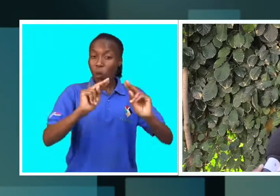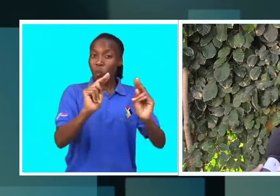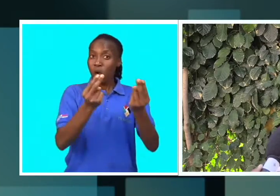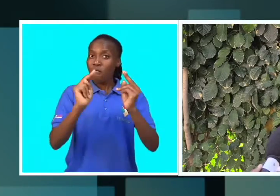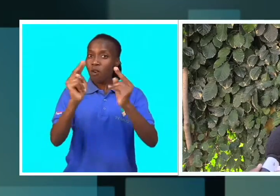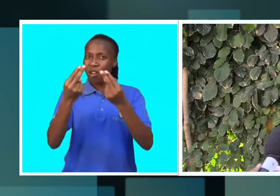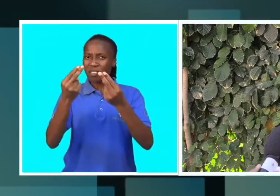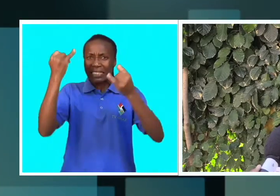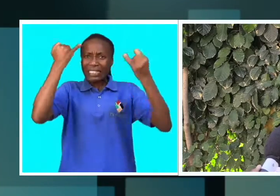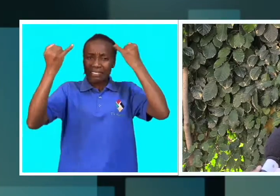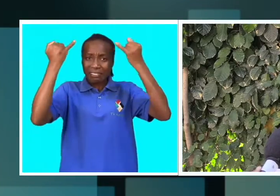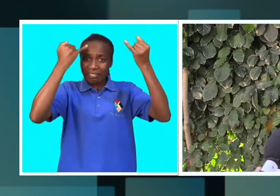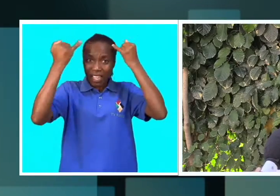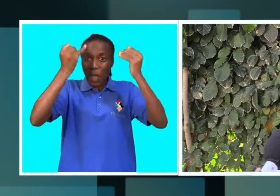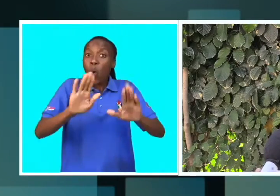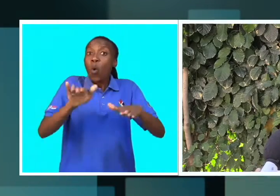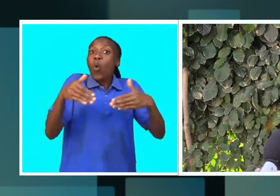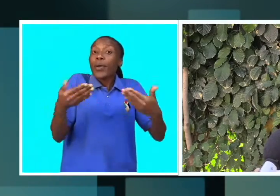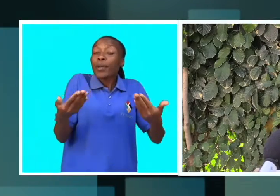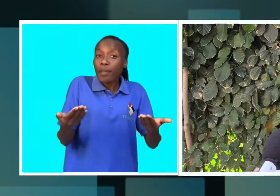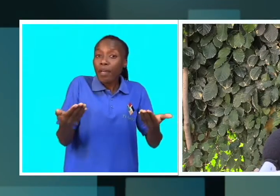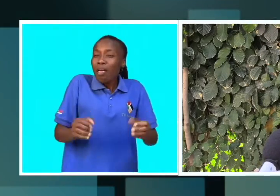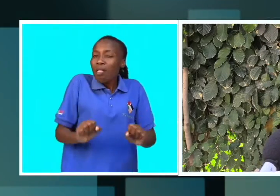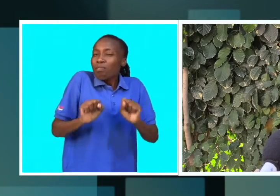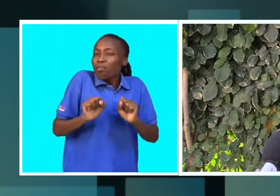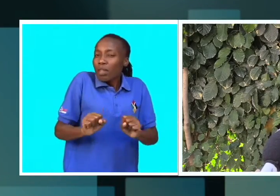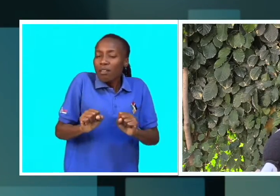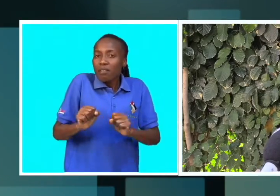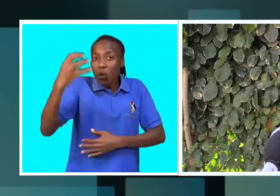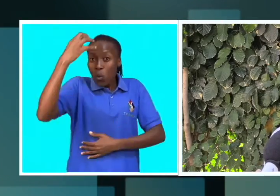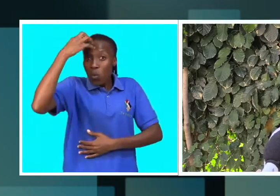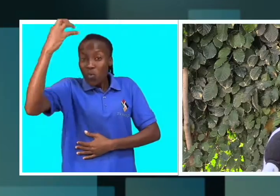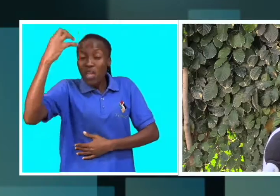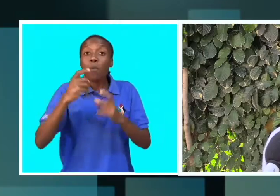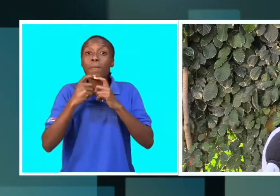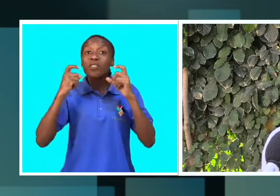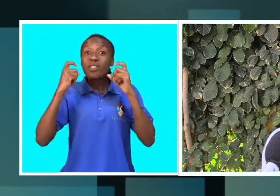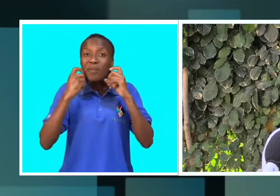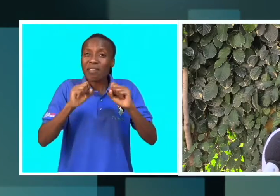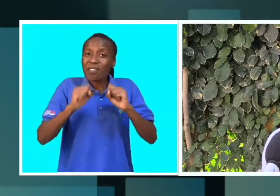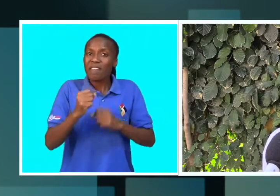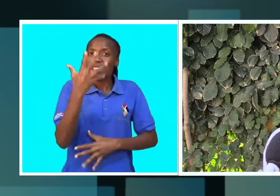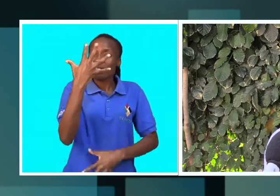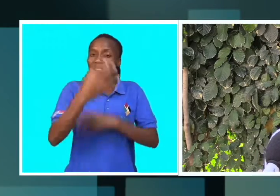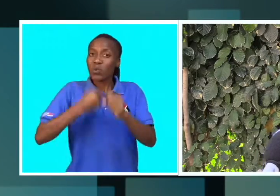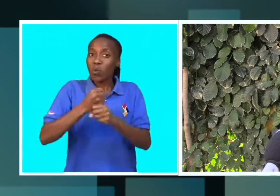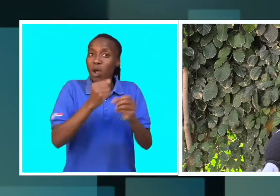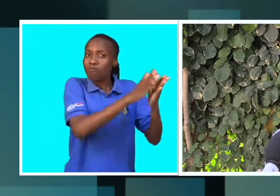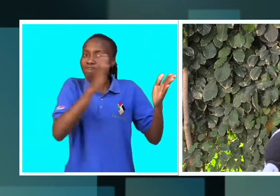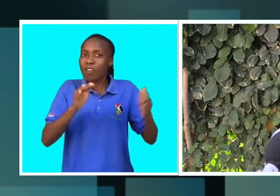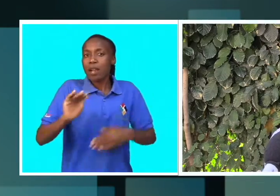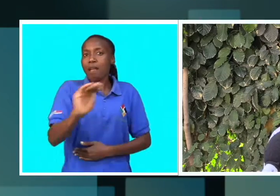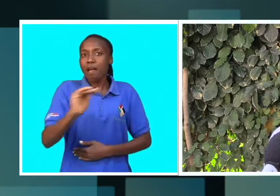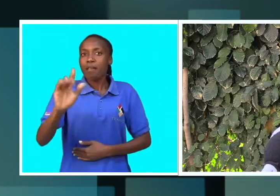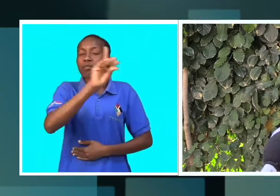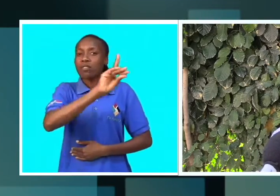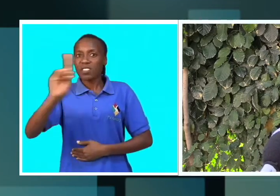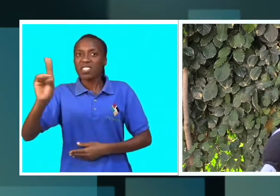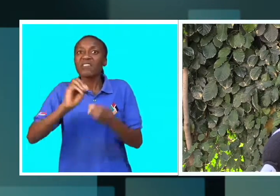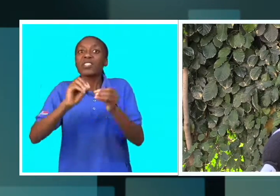elementos, a trazer novas opiniões sobre o que é que deve o governo de Moçambique fazer nos próximos cinco anos